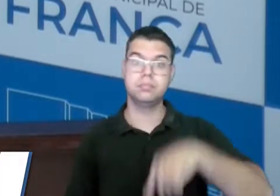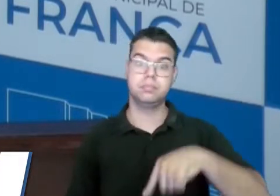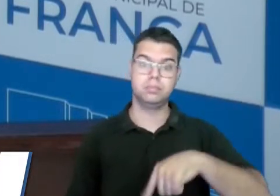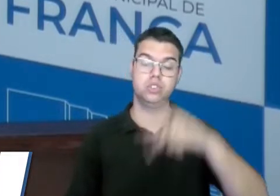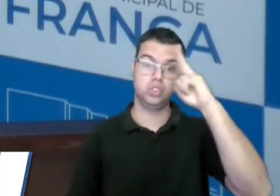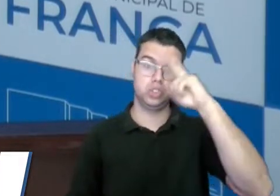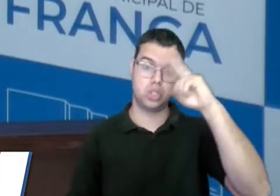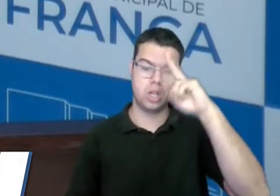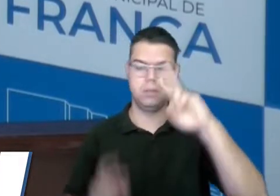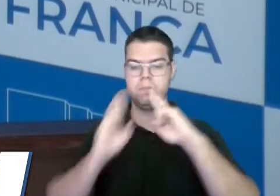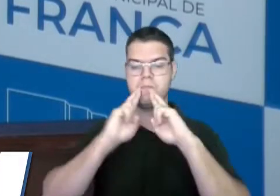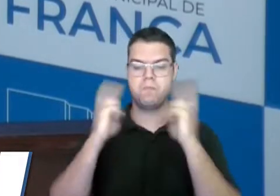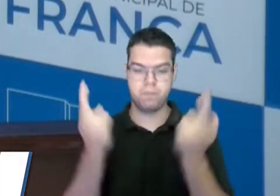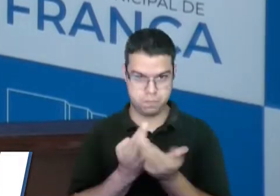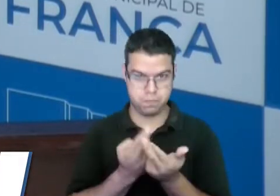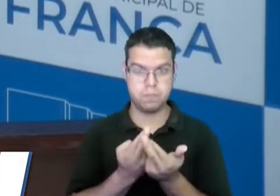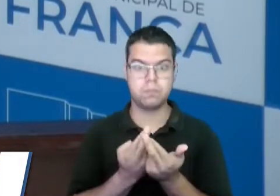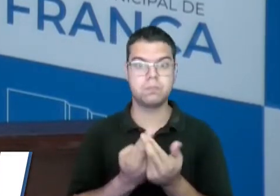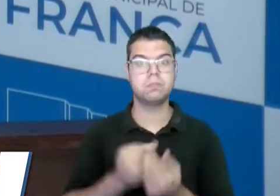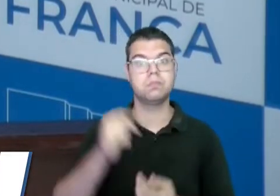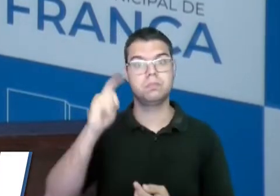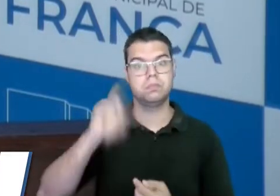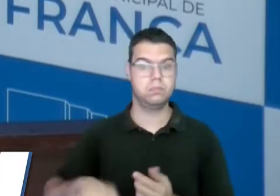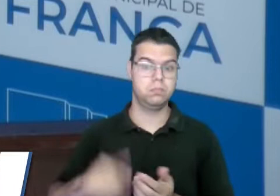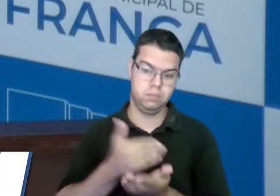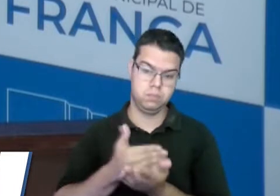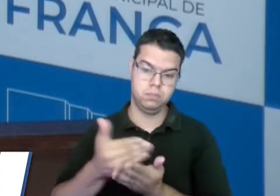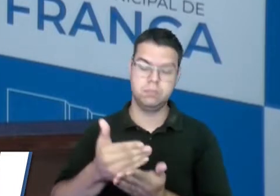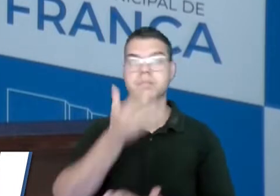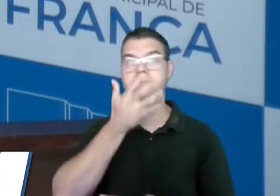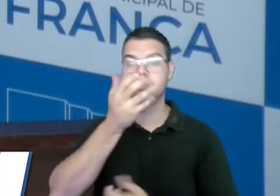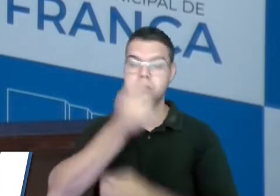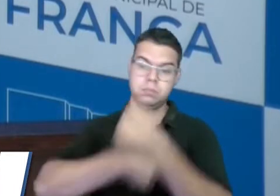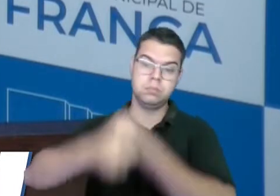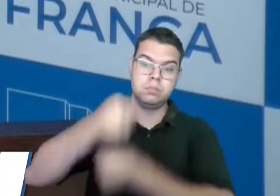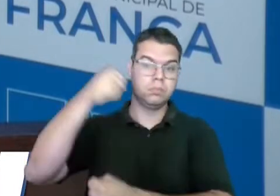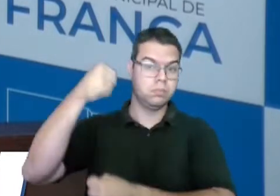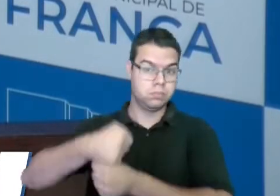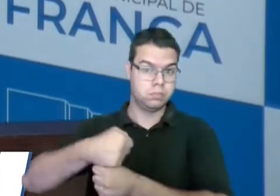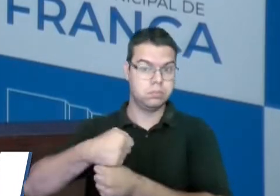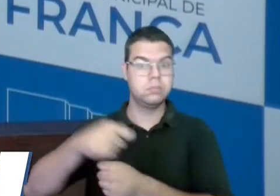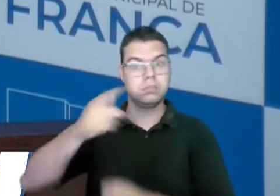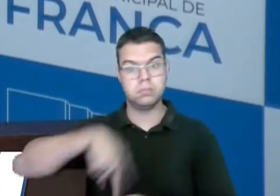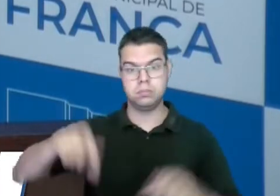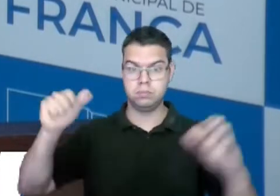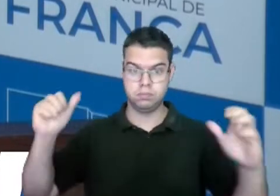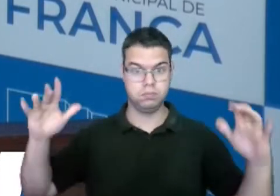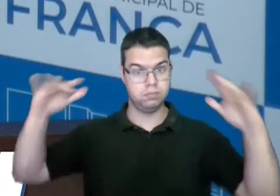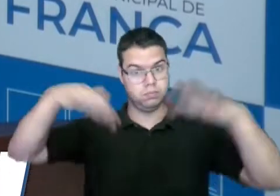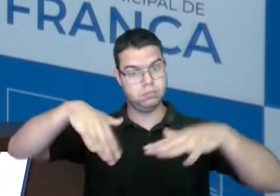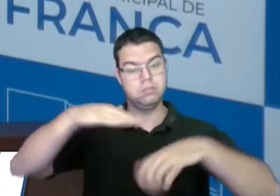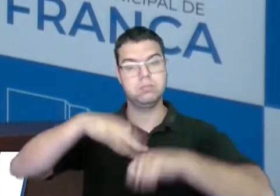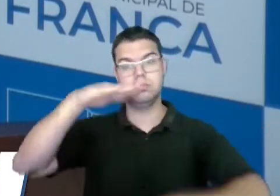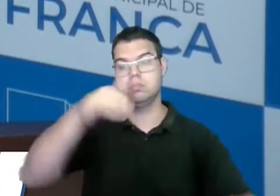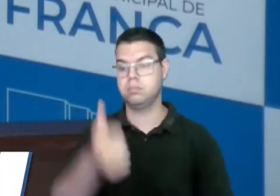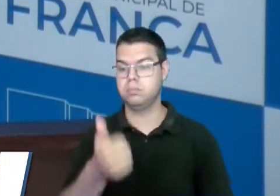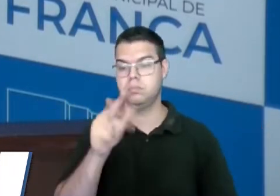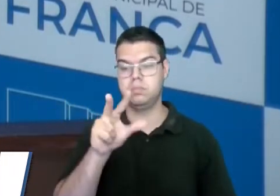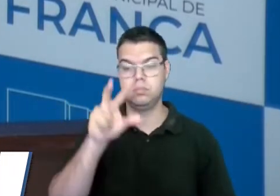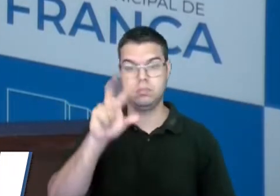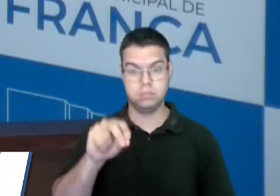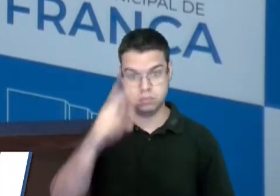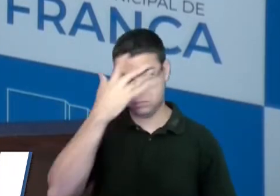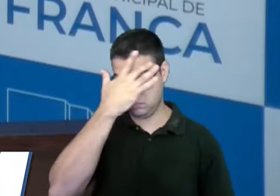reunião, que foi no início de dezembro do ano passado, na qual reunimos mais de 150 autoridades e